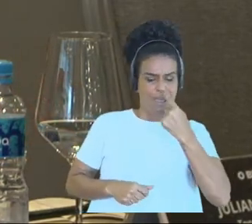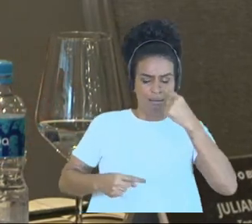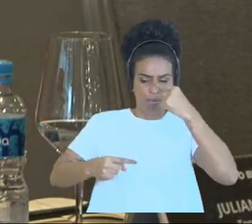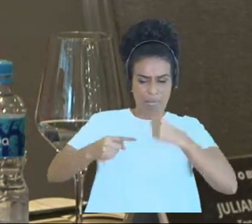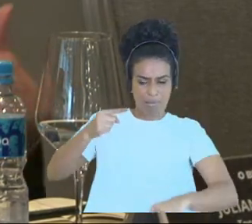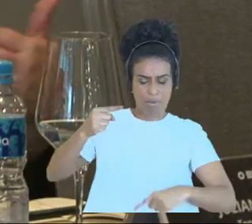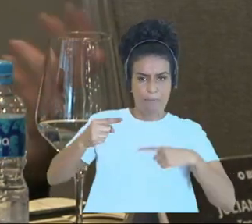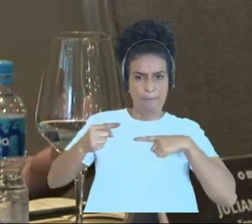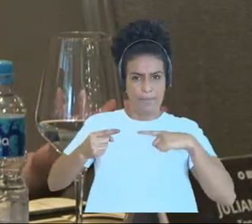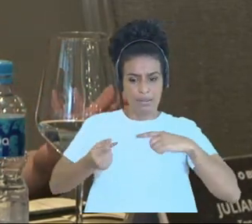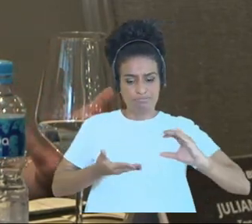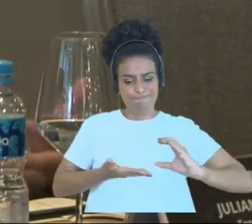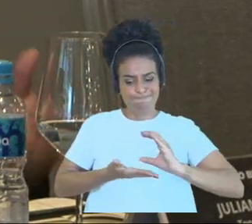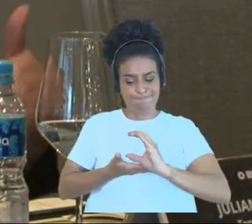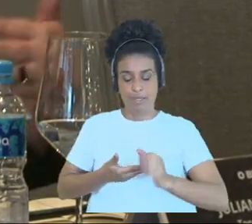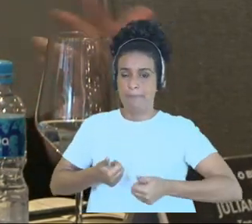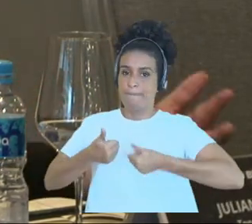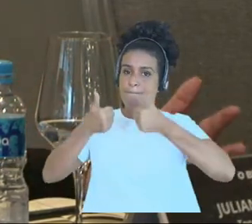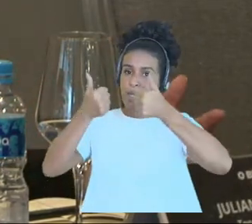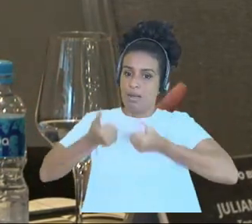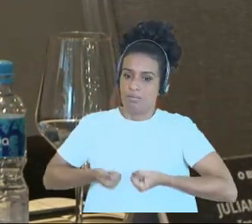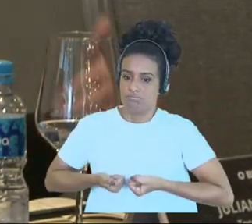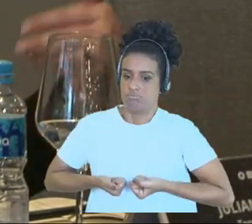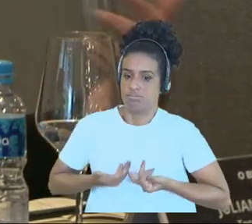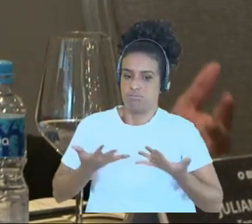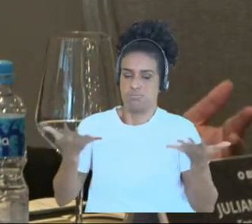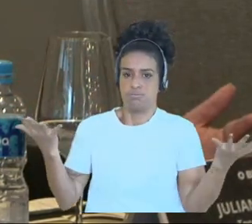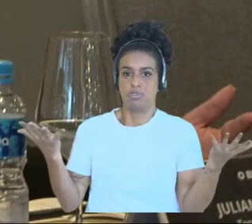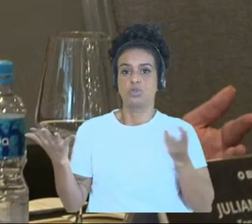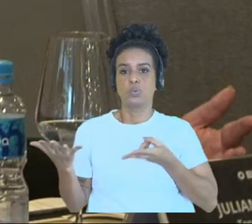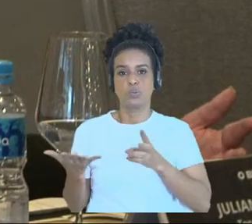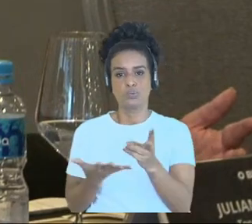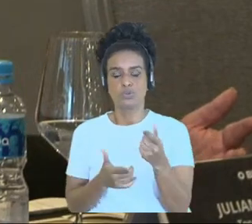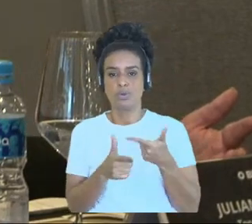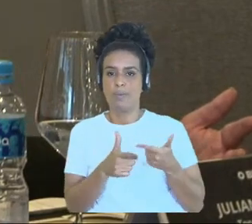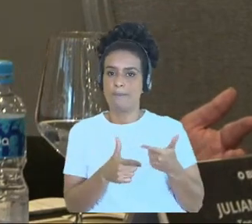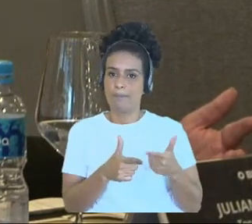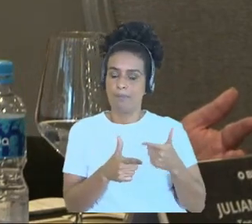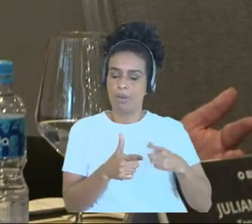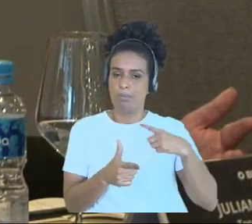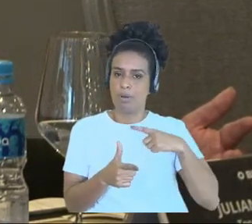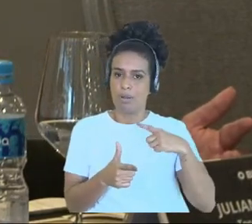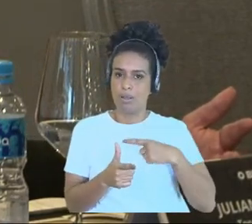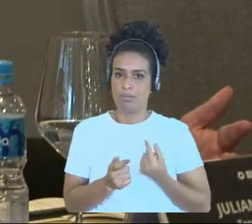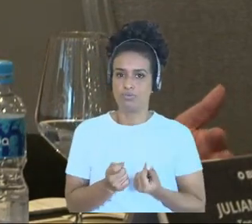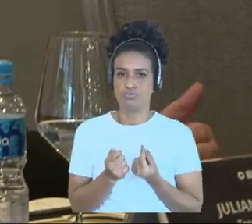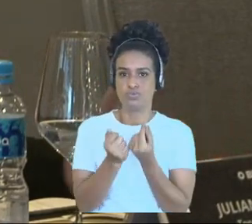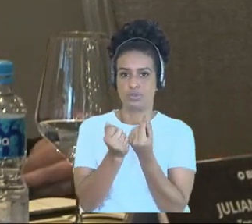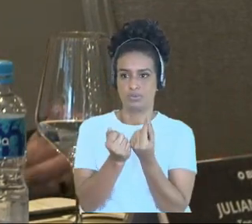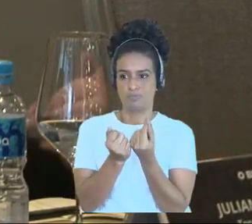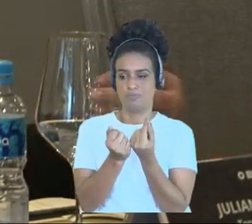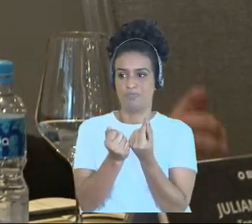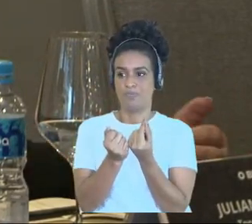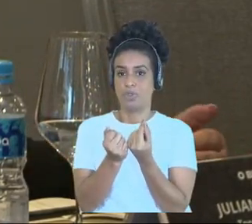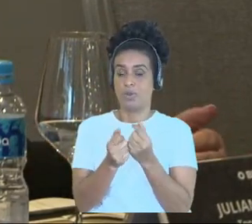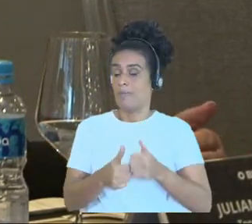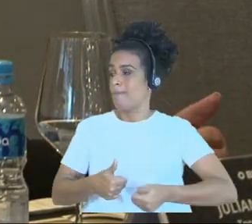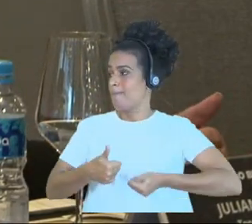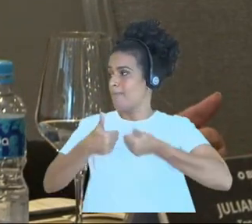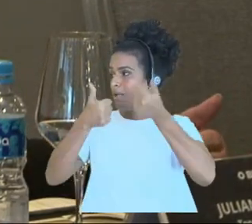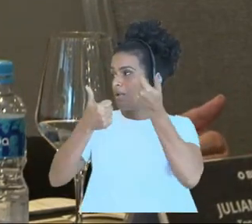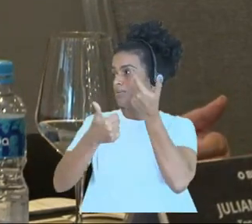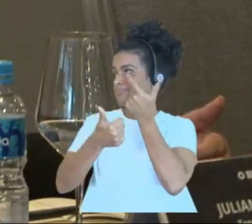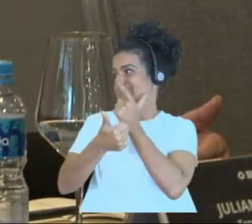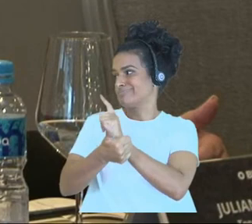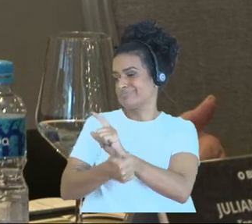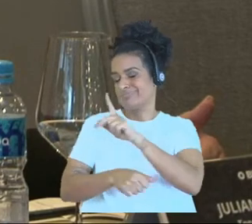porque a gente gasta muito, e a gente gasta muito e a gente continua tendo problemas para equacionar com recursos públicos. Então, quanto melhor a gente gastar,